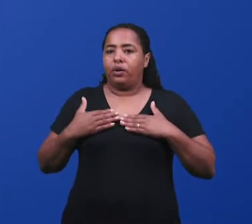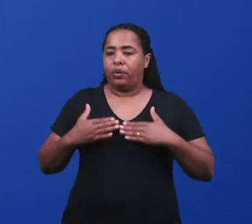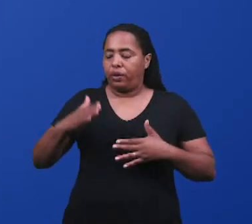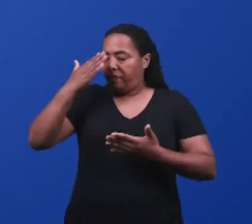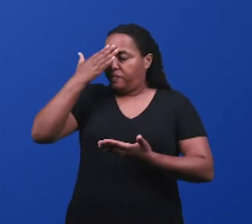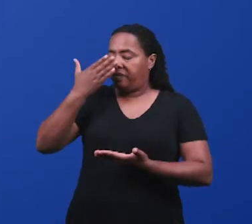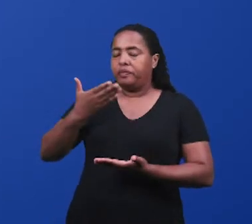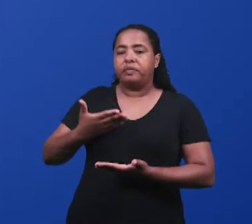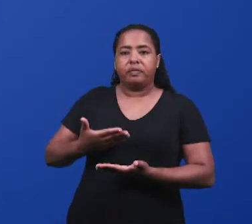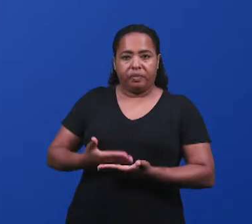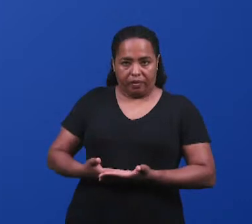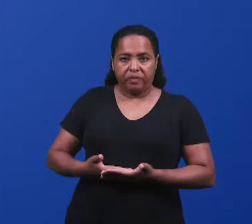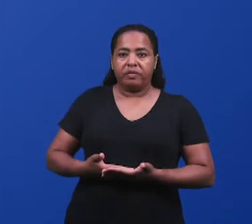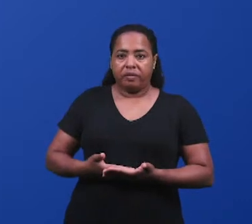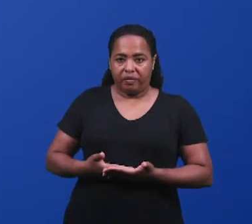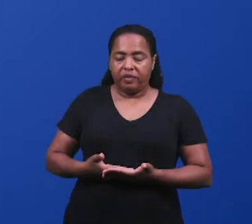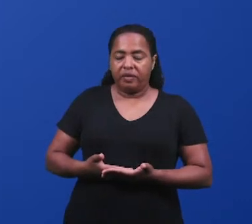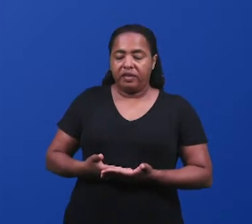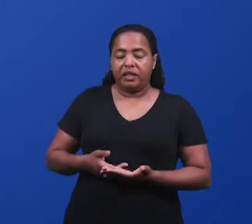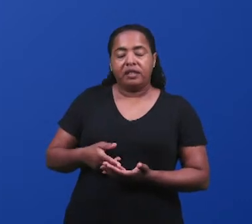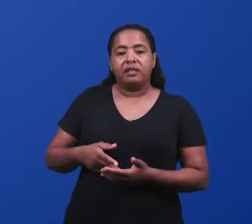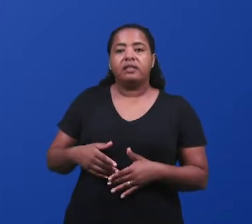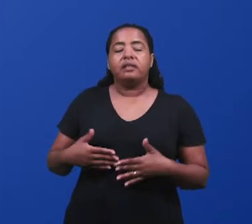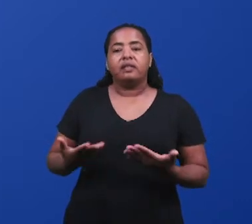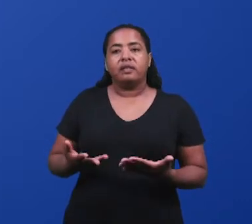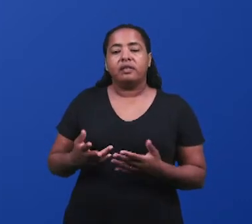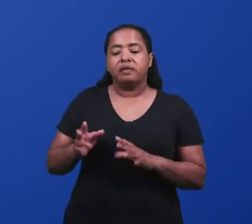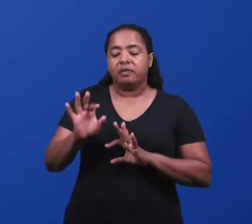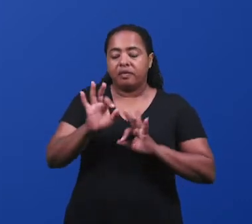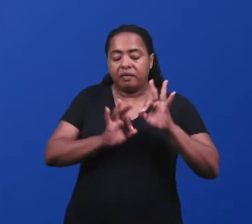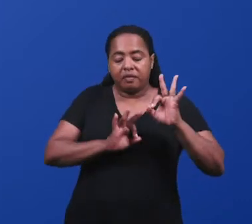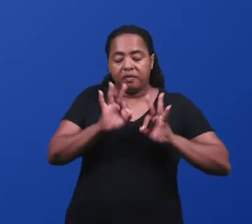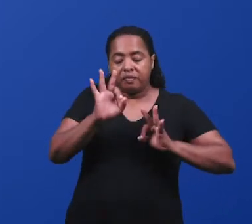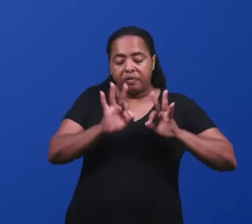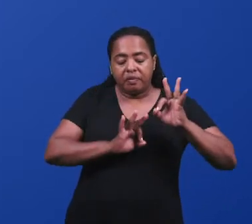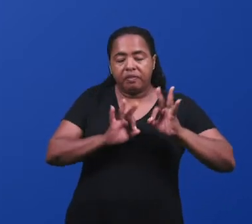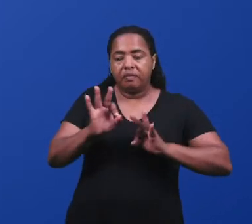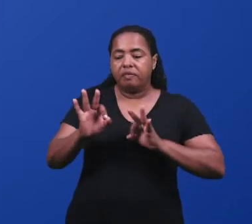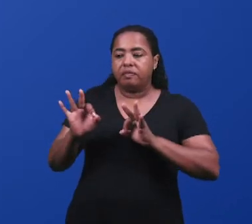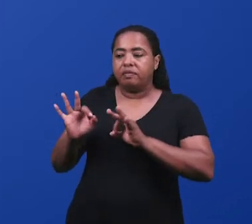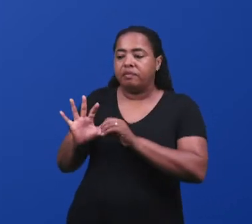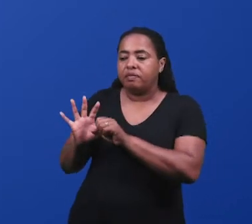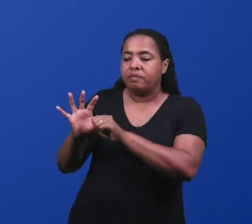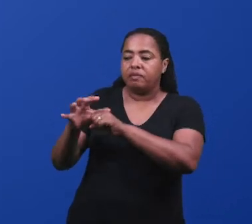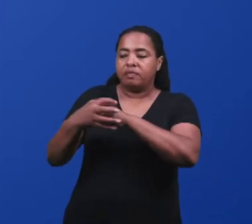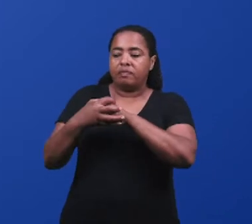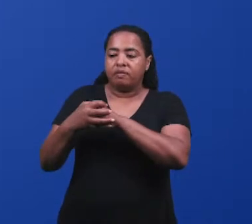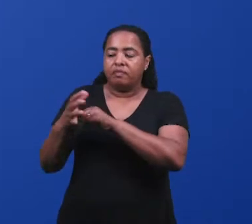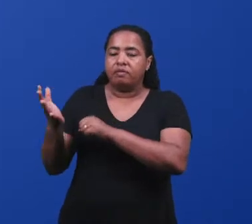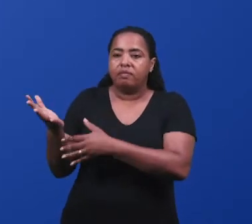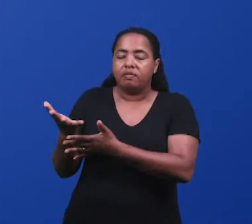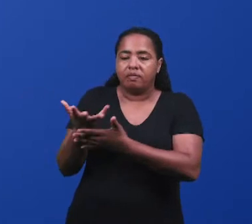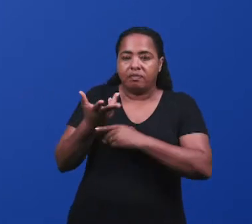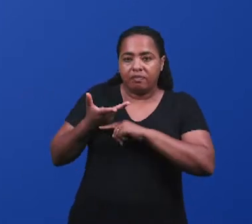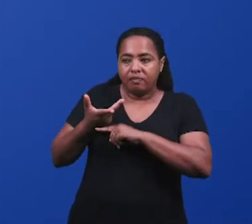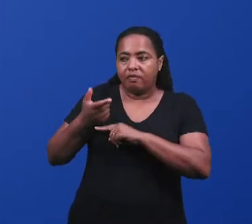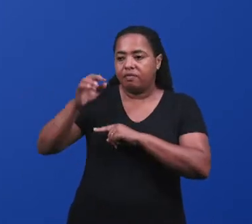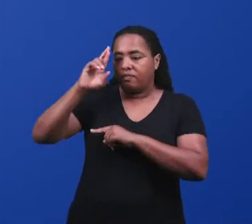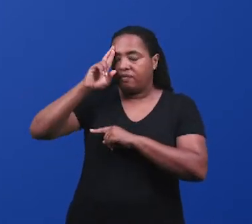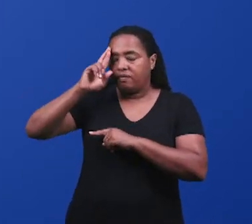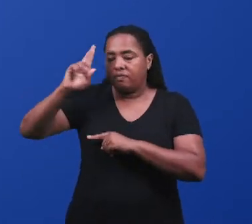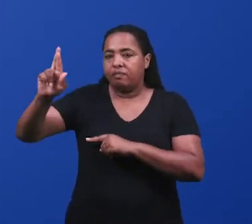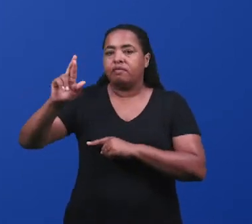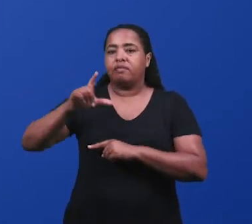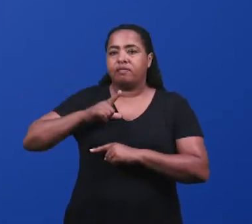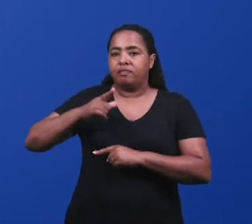descansaremos, confiaremos e estaremos então preparados para conquistar o que Ele nos prometeu. Porque em